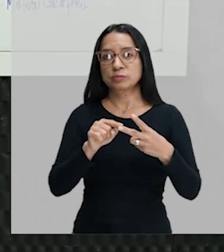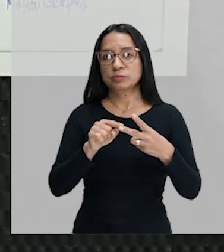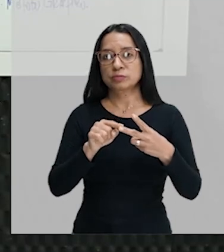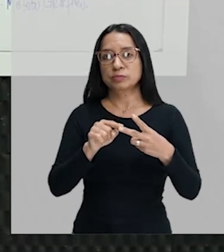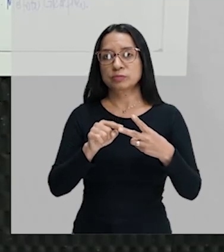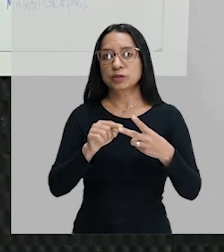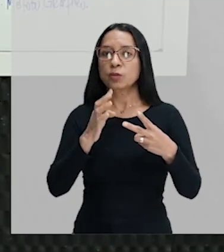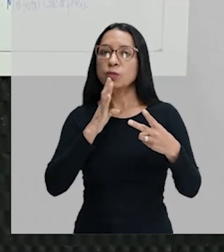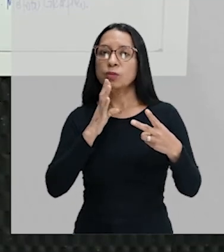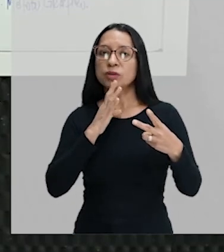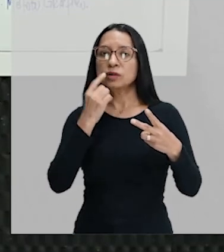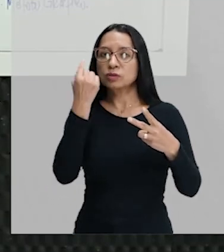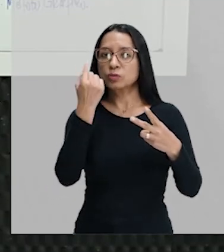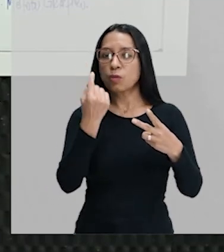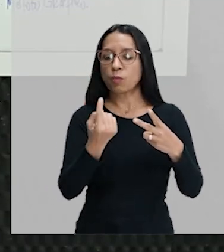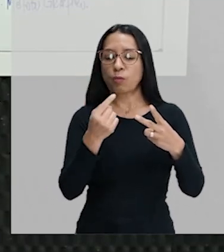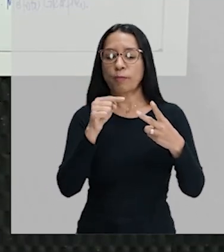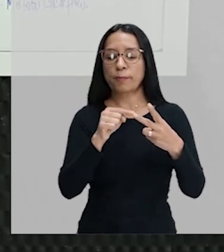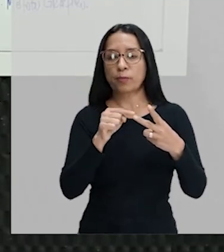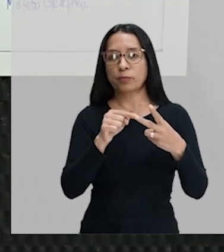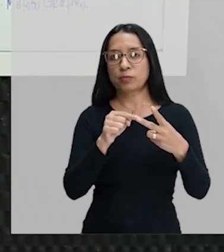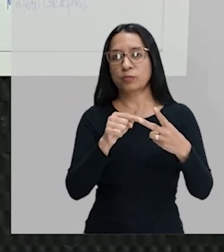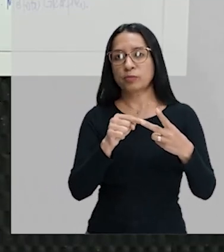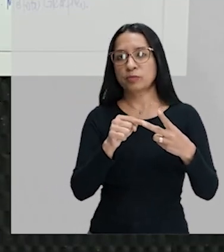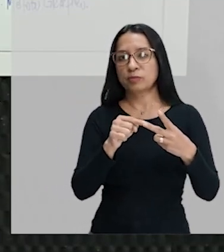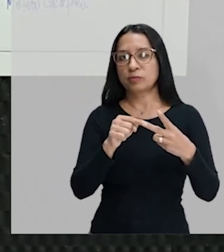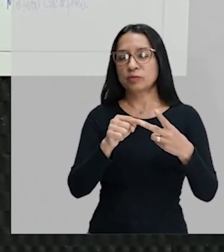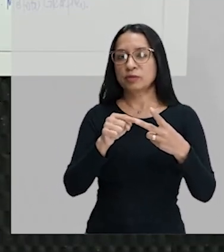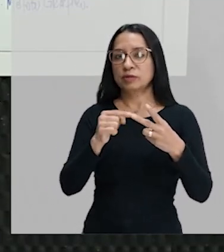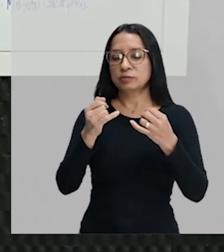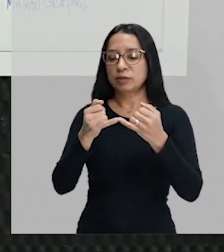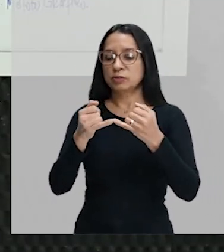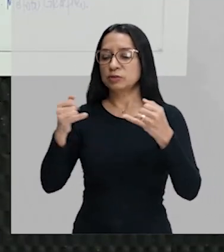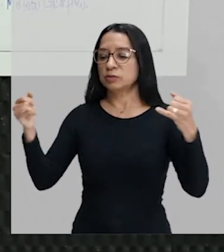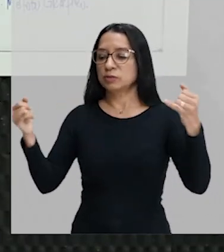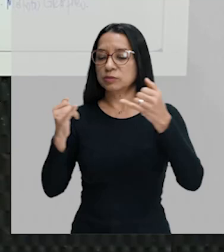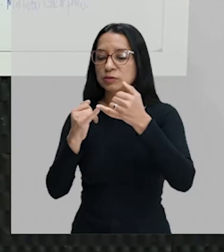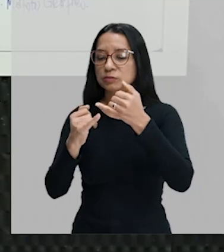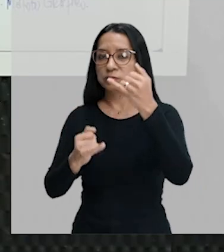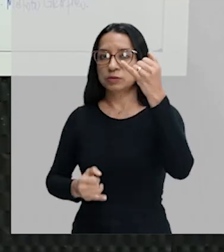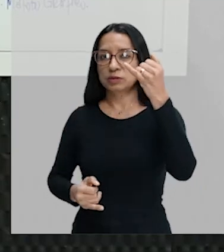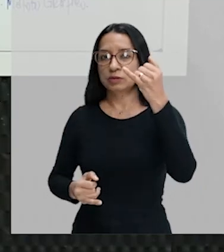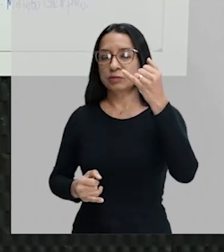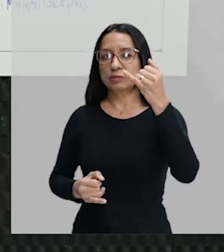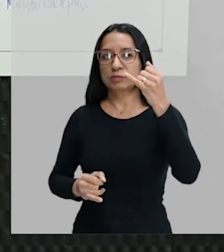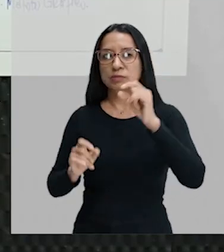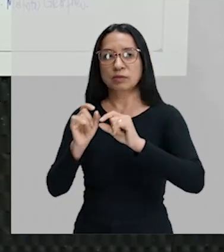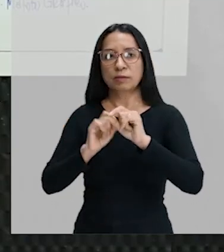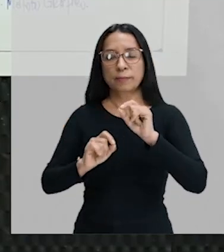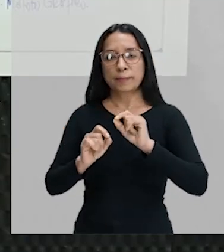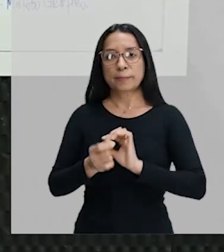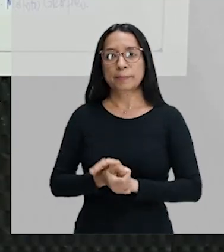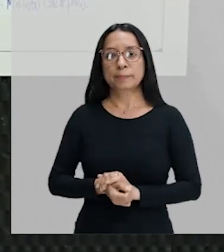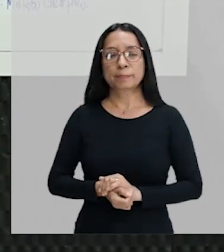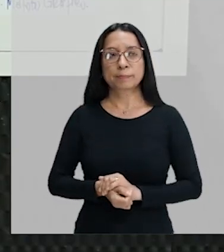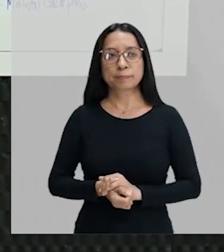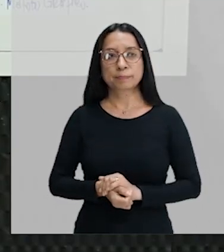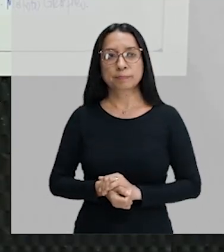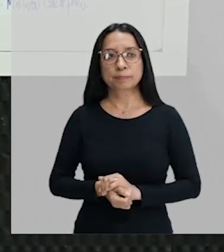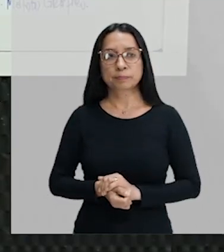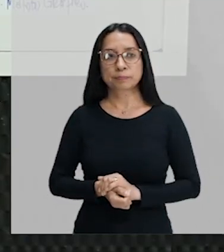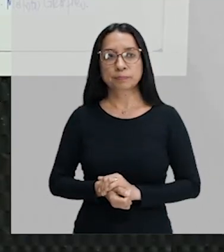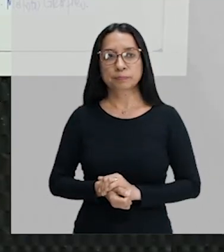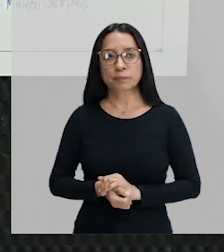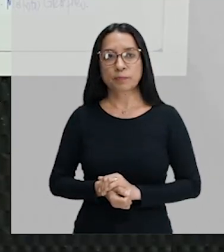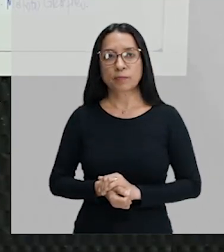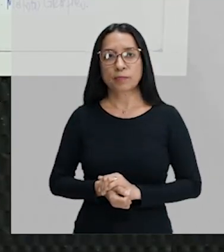um ponto que faz parte das 2 retas, que é a solução aqui da minha